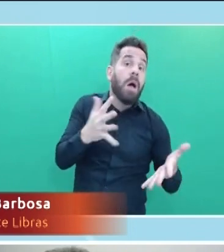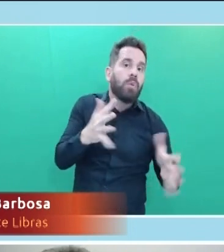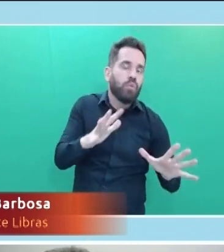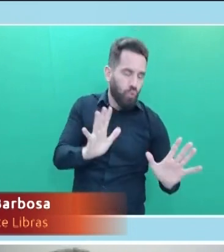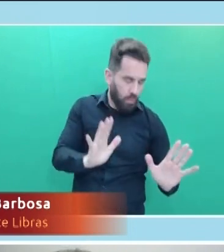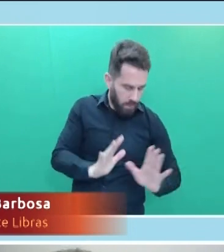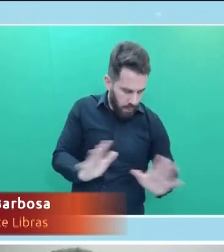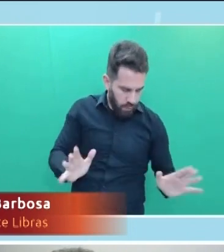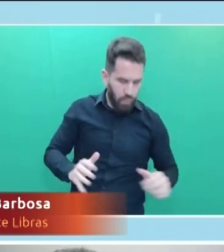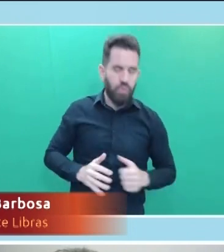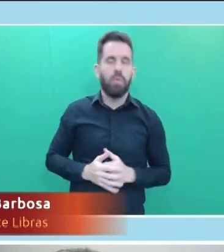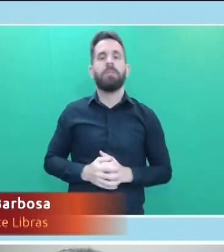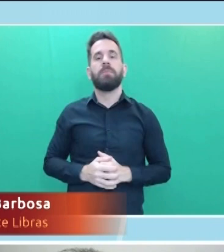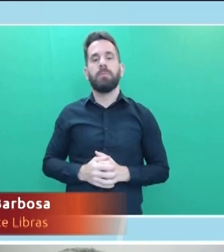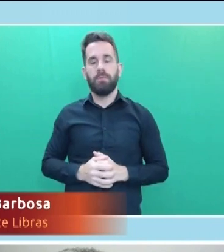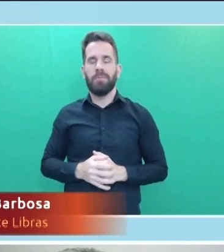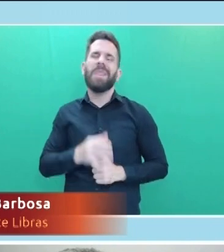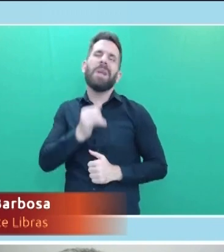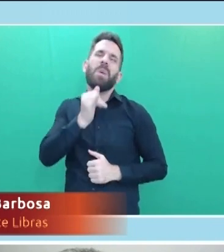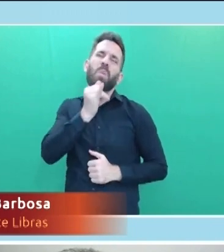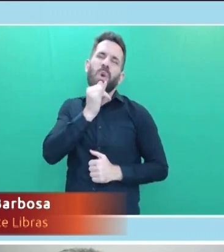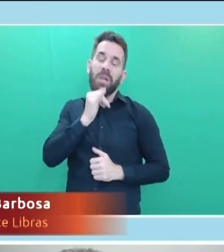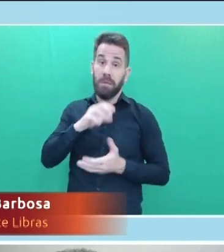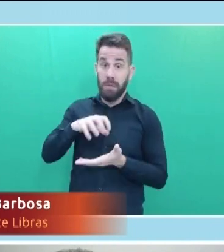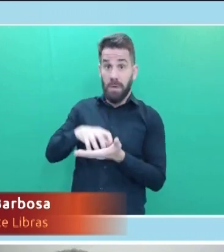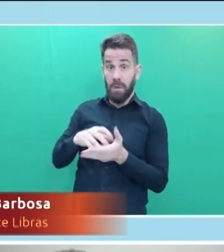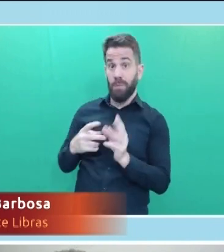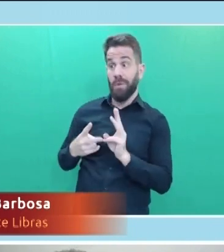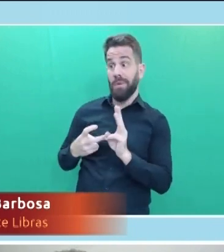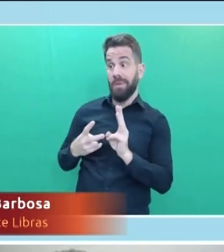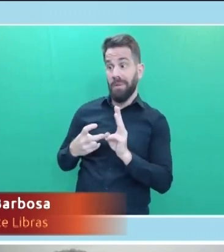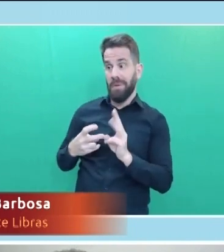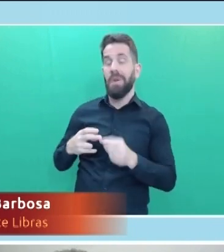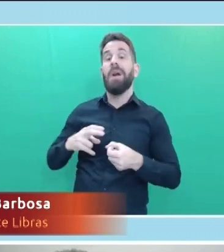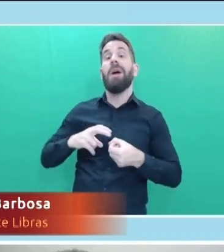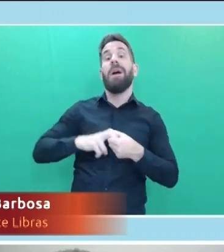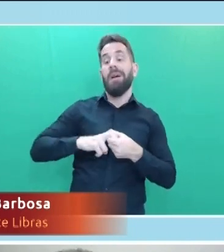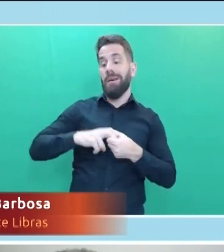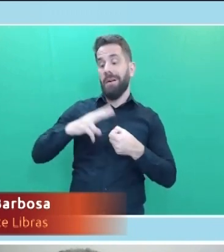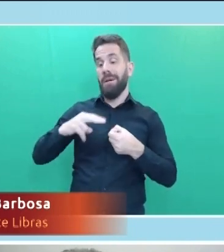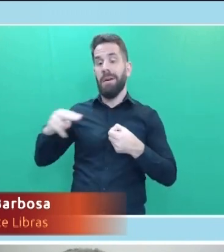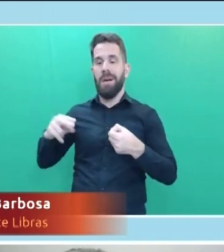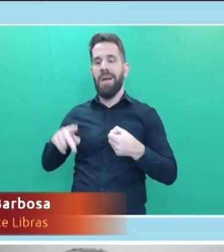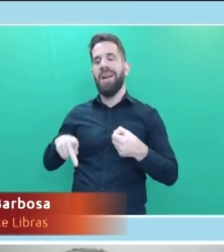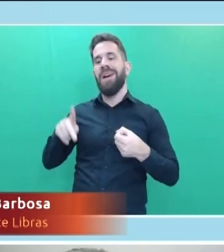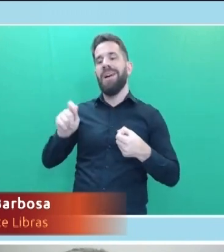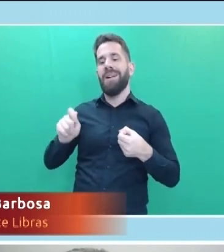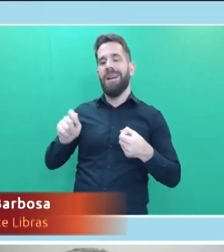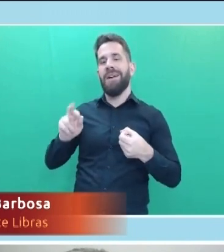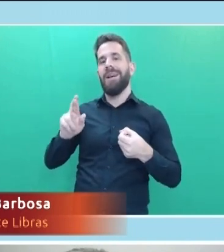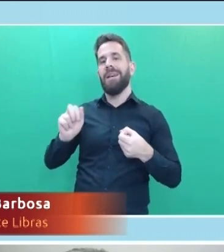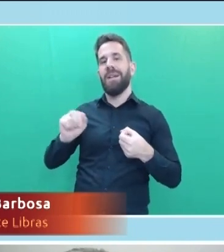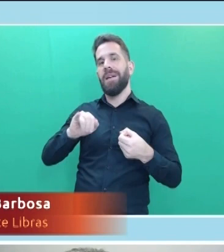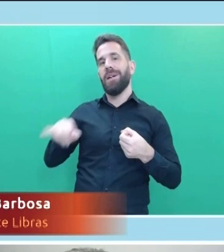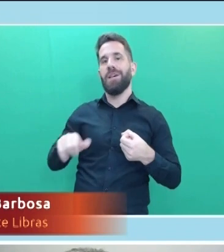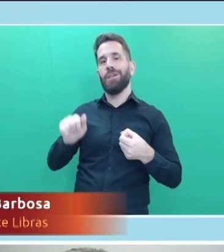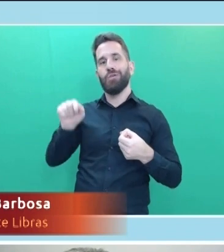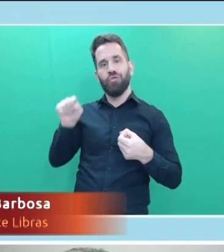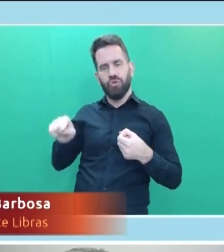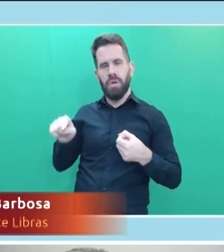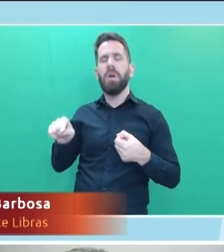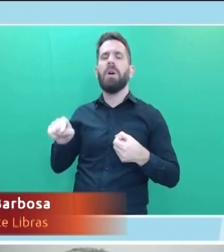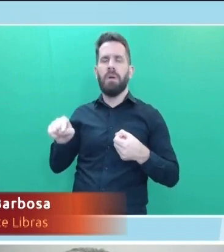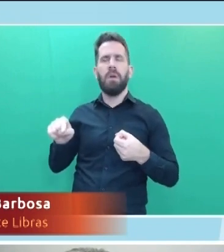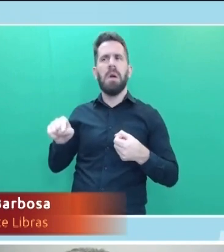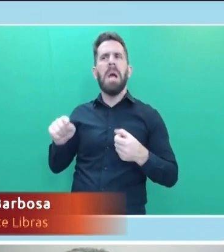assim, Carajá mesmo, Carajá a população era pouco, né? Hoje, mais ou menos 5 mil Carajá.